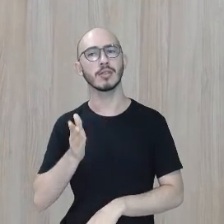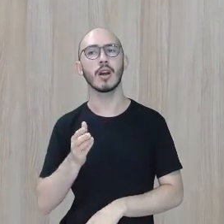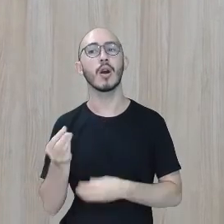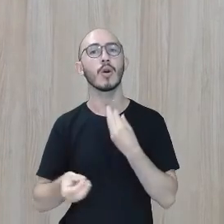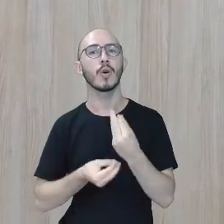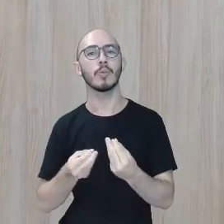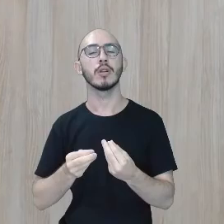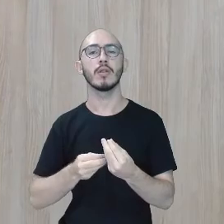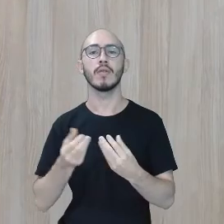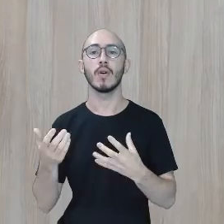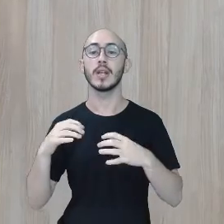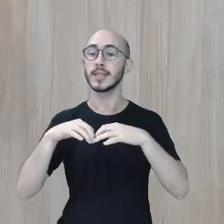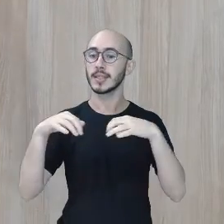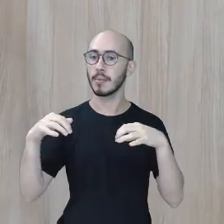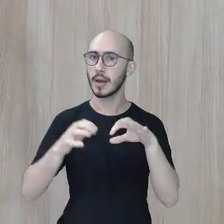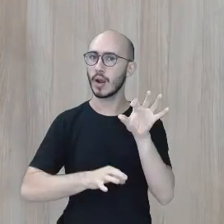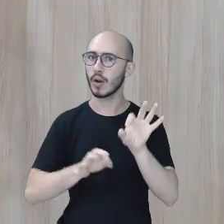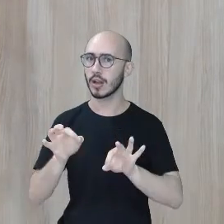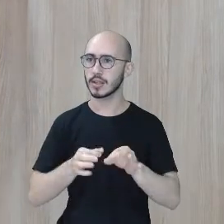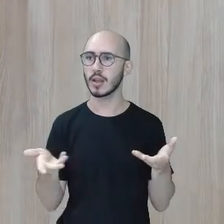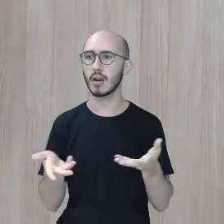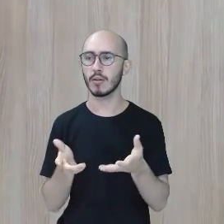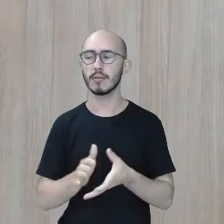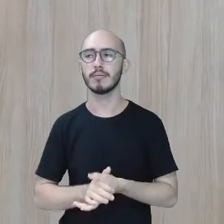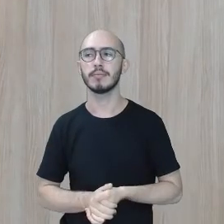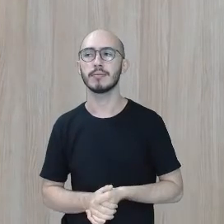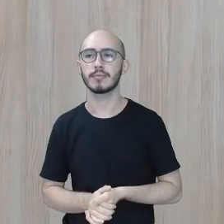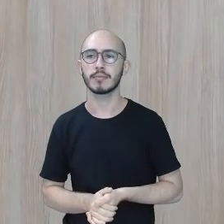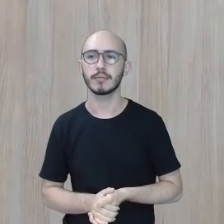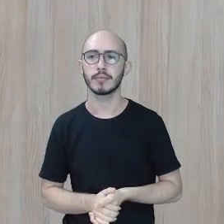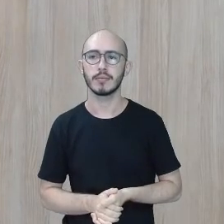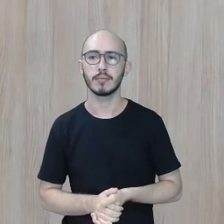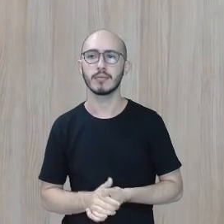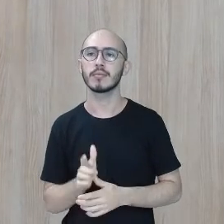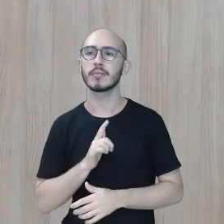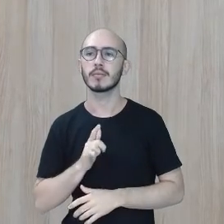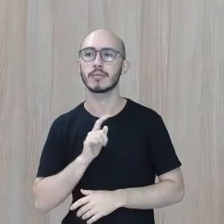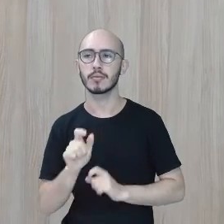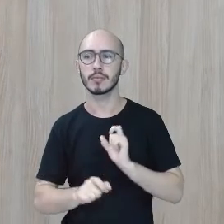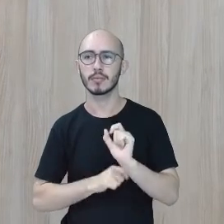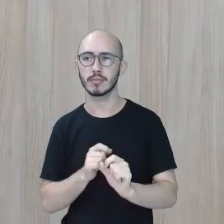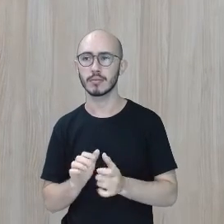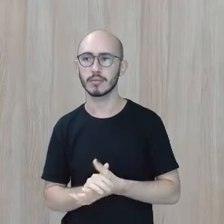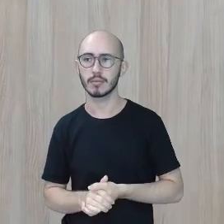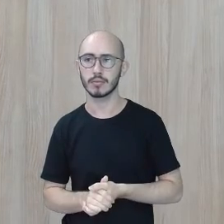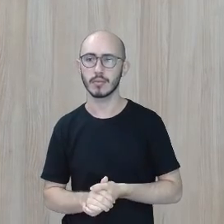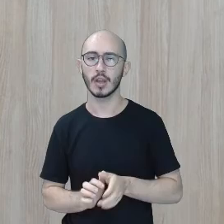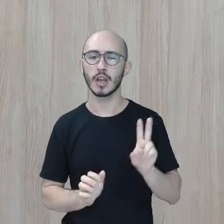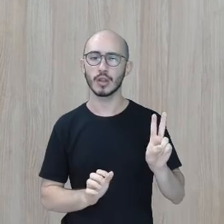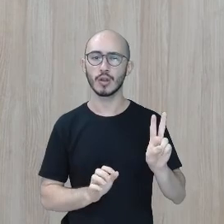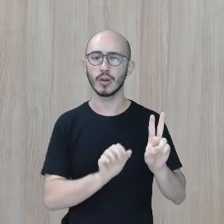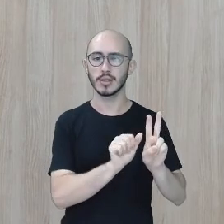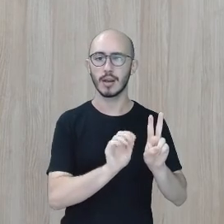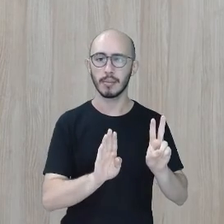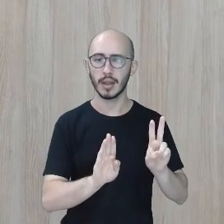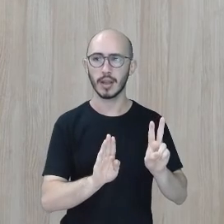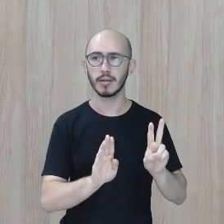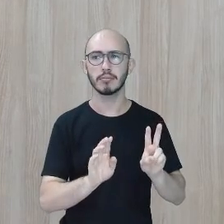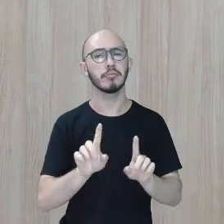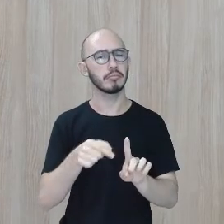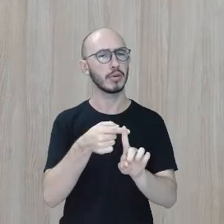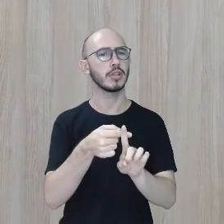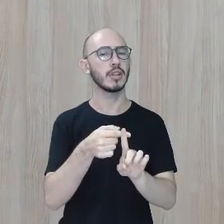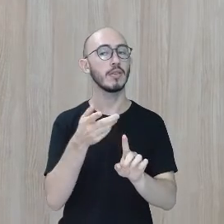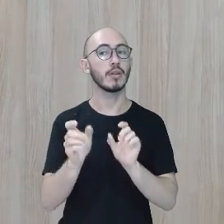isolar eles, vou deixar eles de um lado só, certo? Então, eu vou pegar aqui, ó, esse 2AB, que está